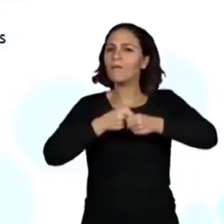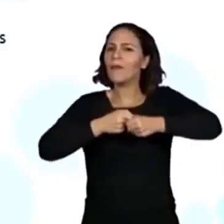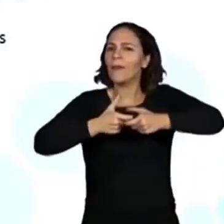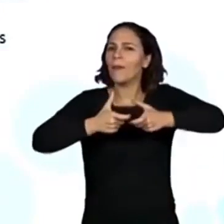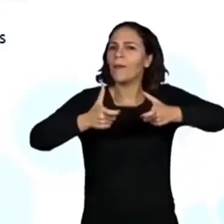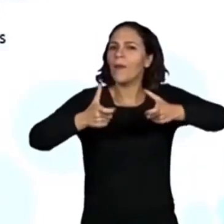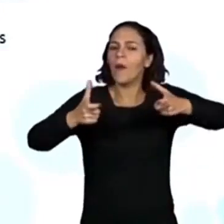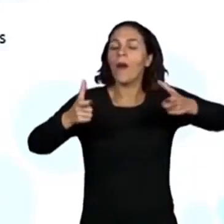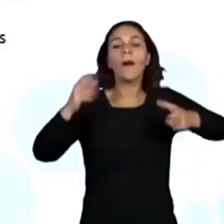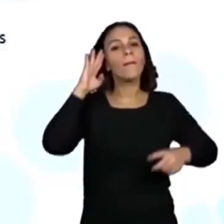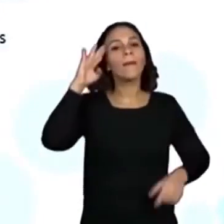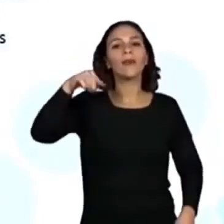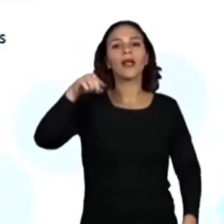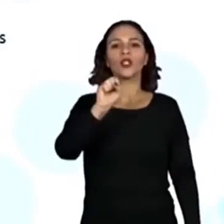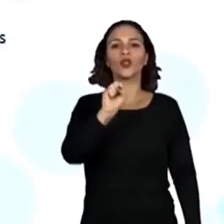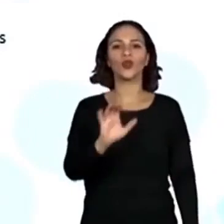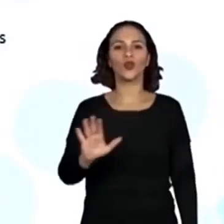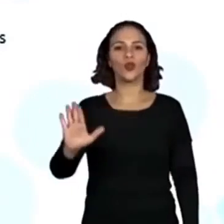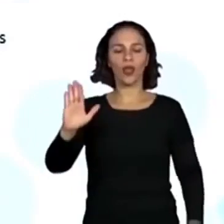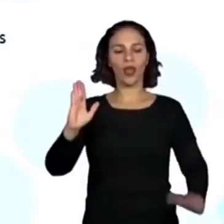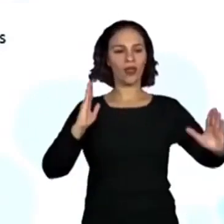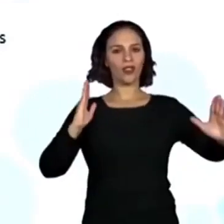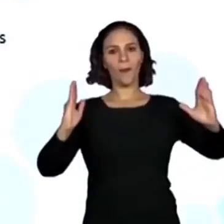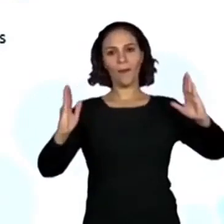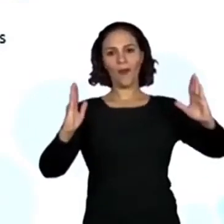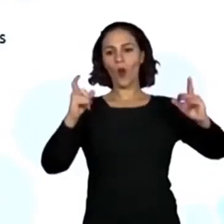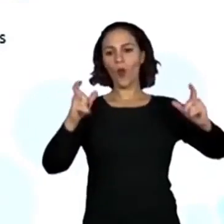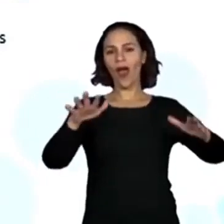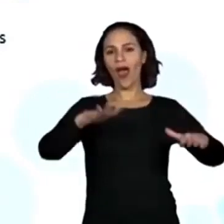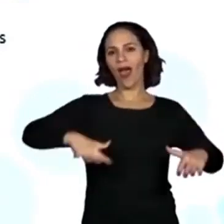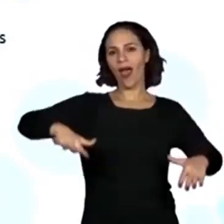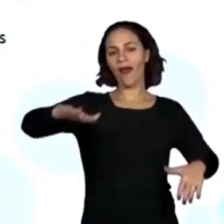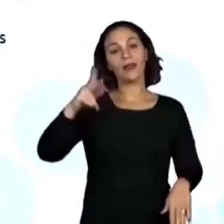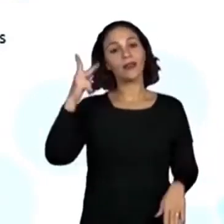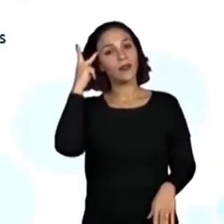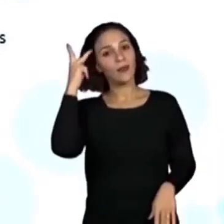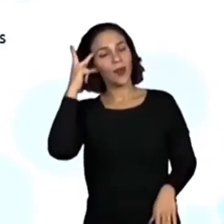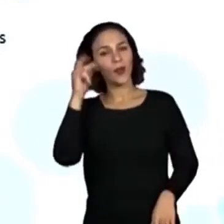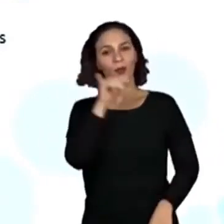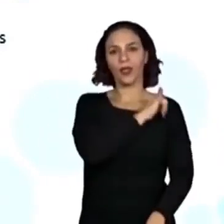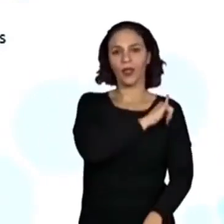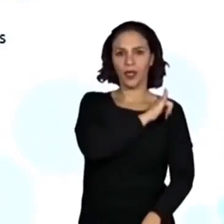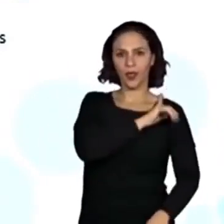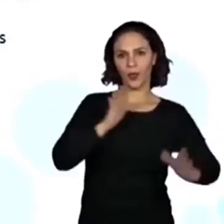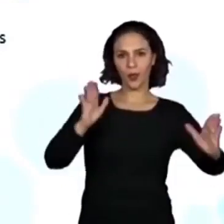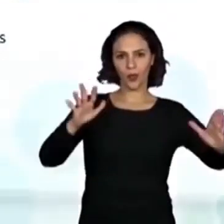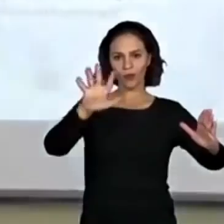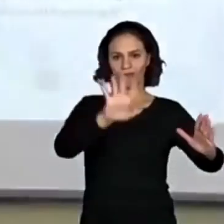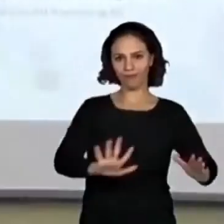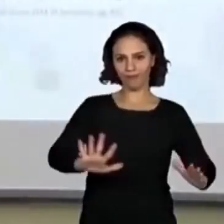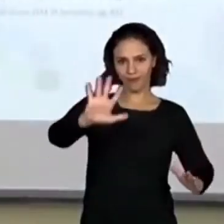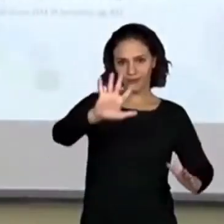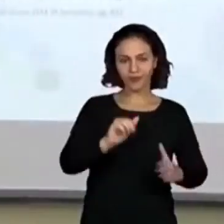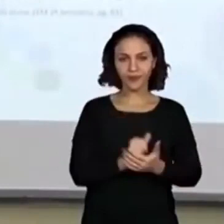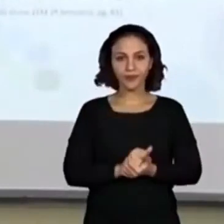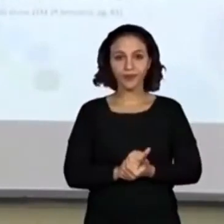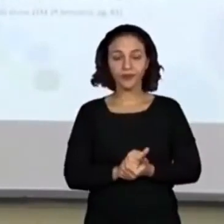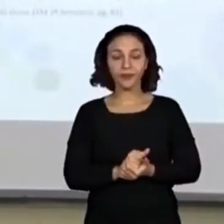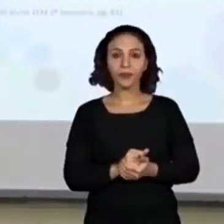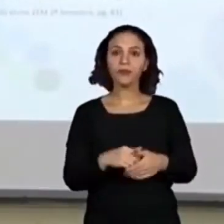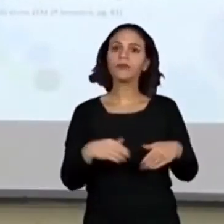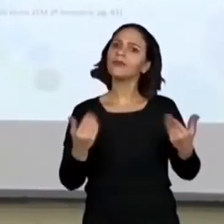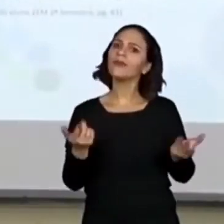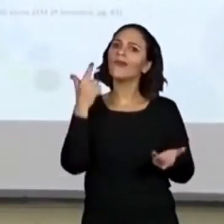principalmente aqui na região sudeste, entre o Rio de Janeiro e São Paulo, ok? Então, vejam como que as